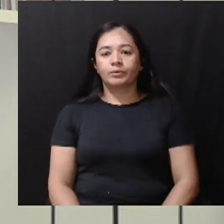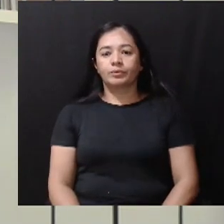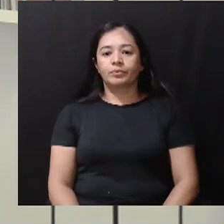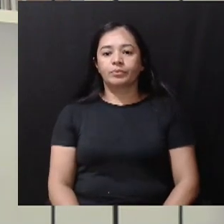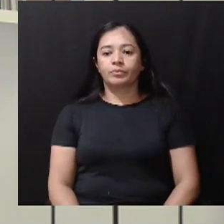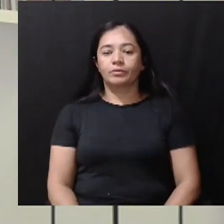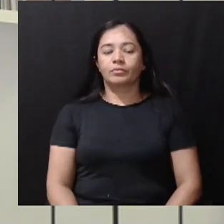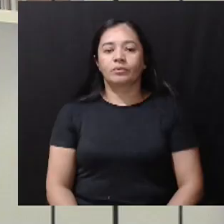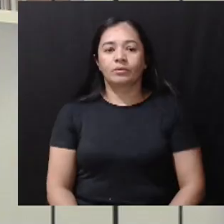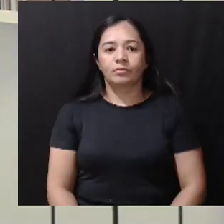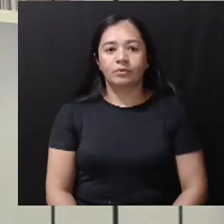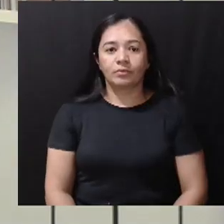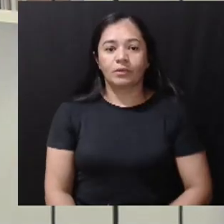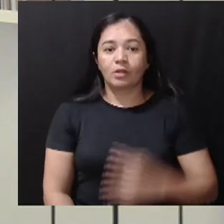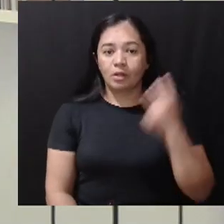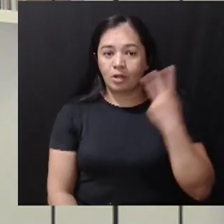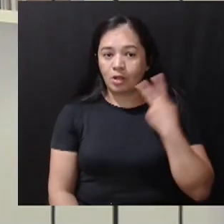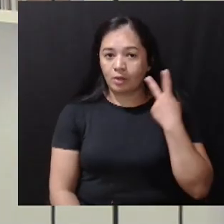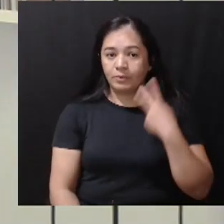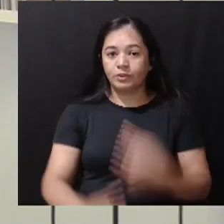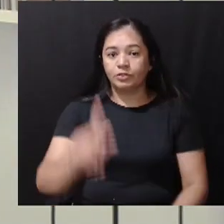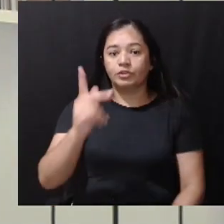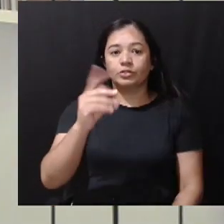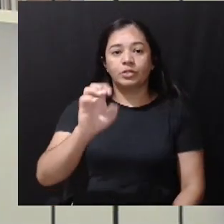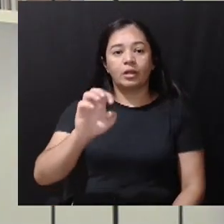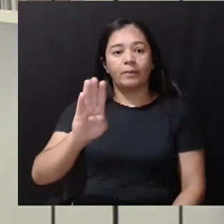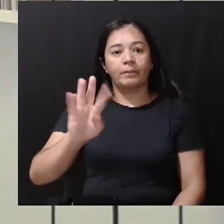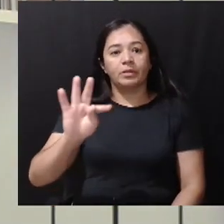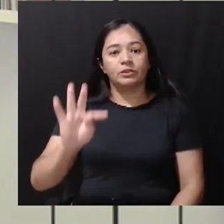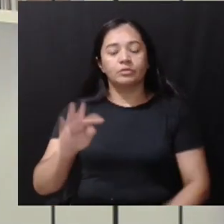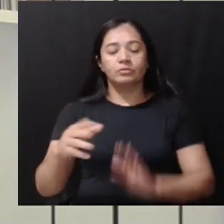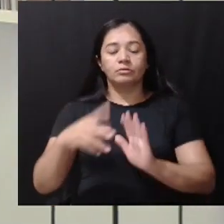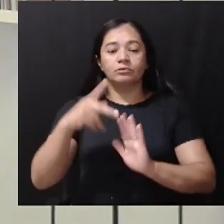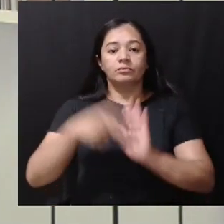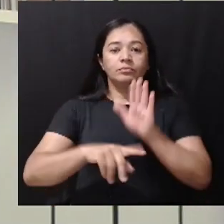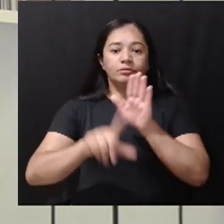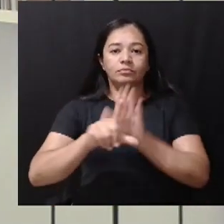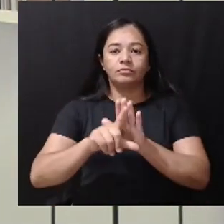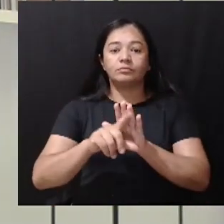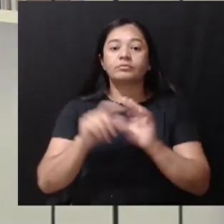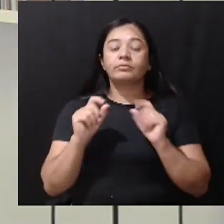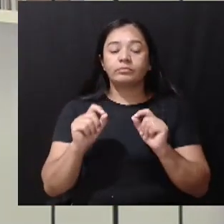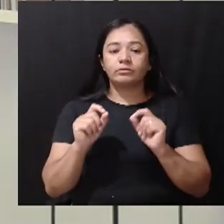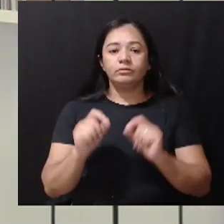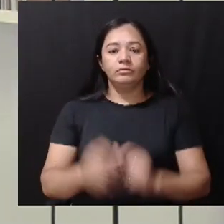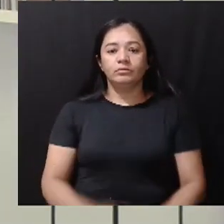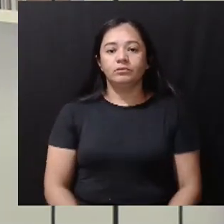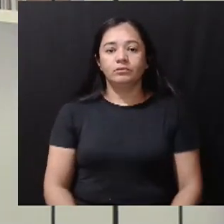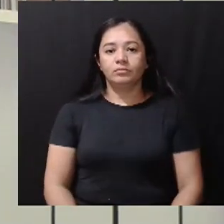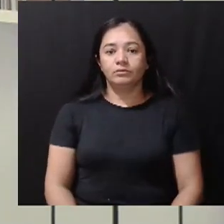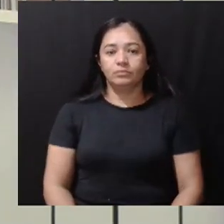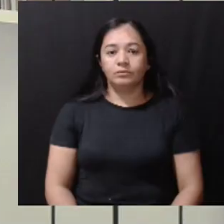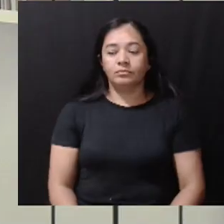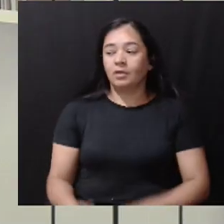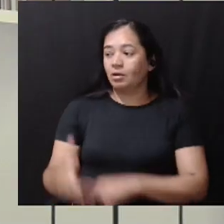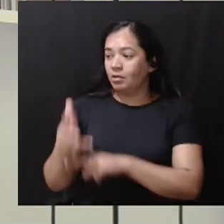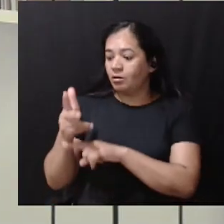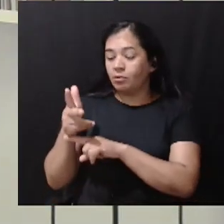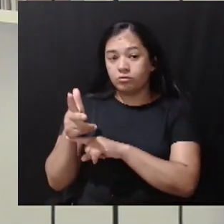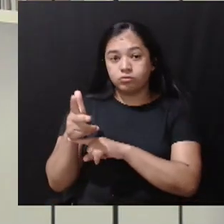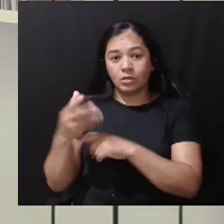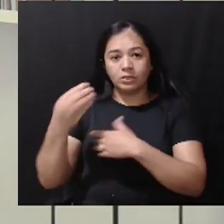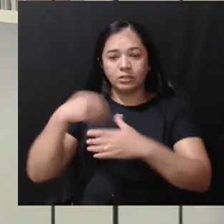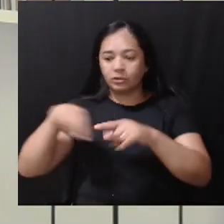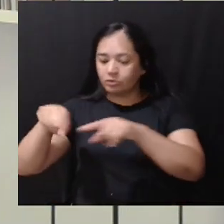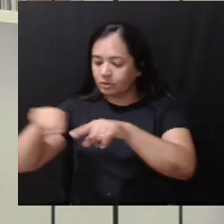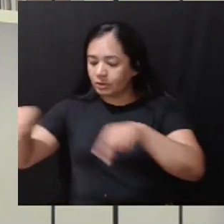O vereador Herbert Ganem protocola projeto de lei para obrigar a instalação de câmeras nas salas de aula